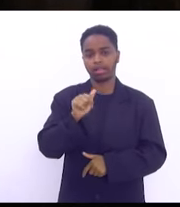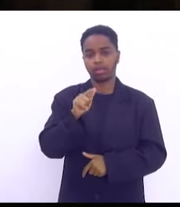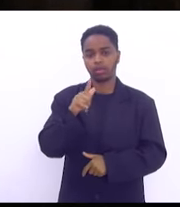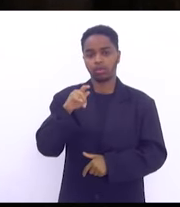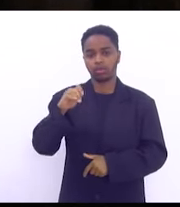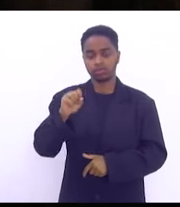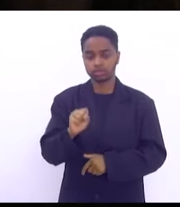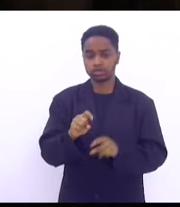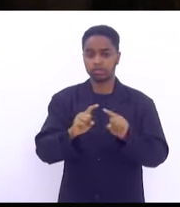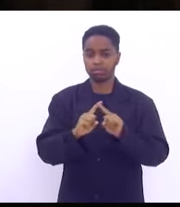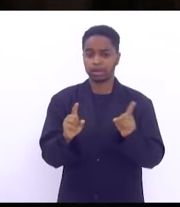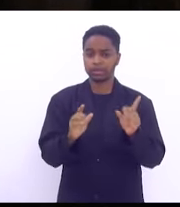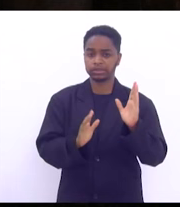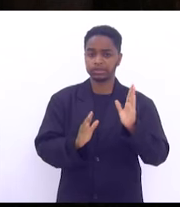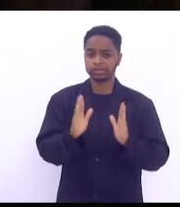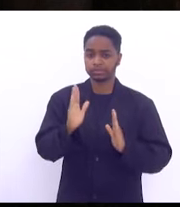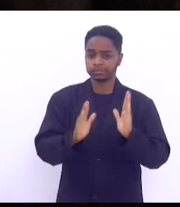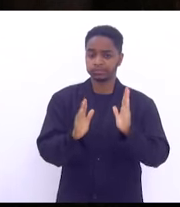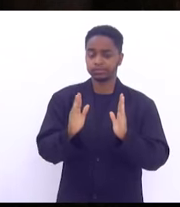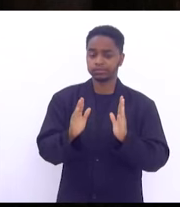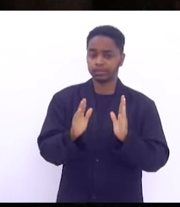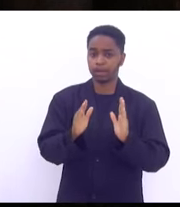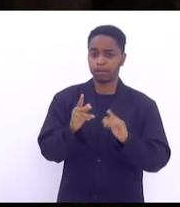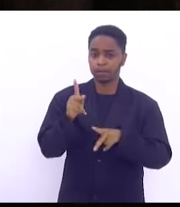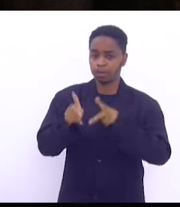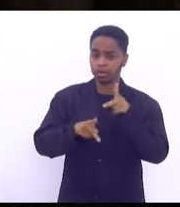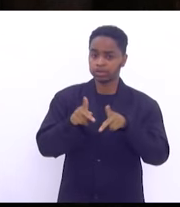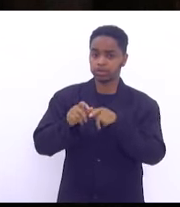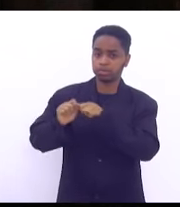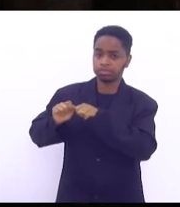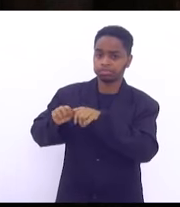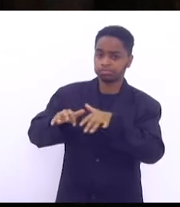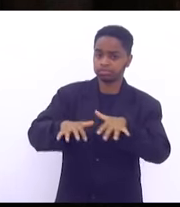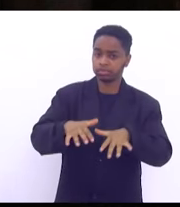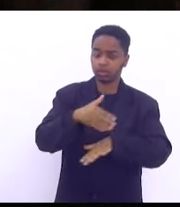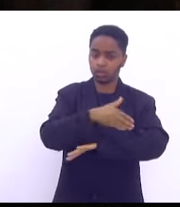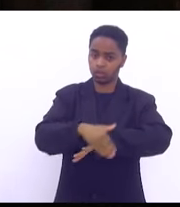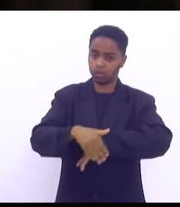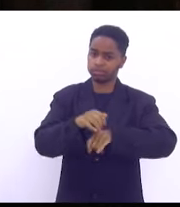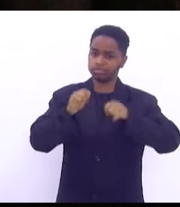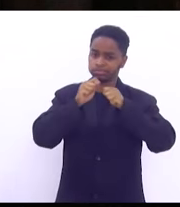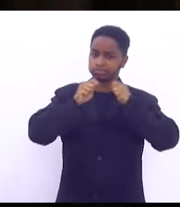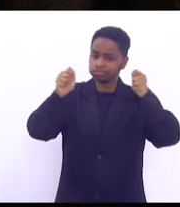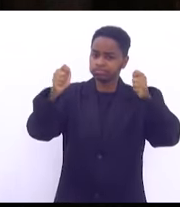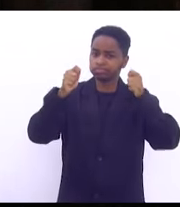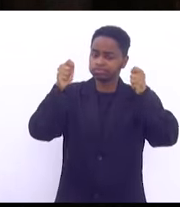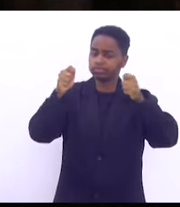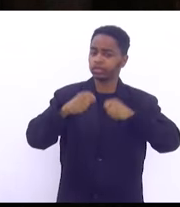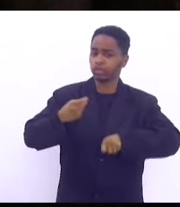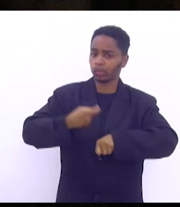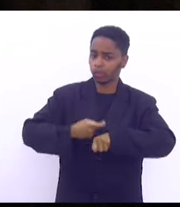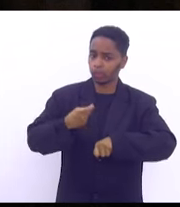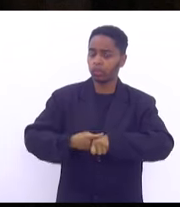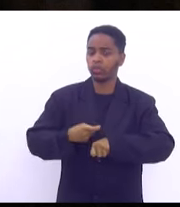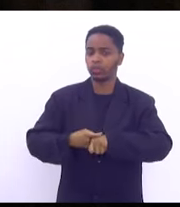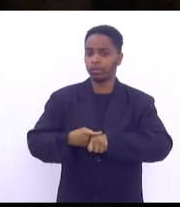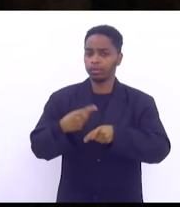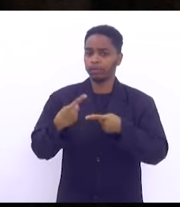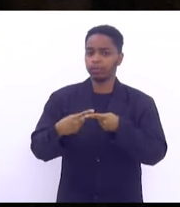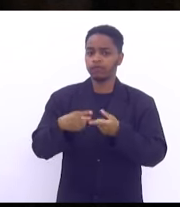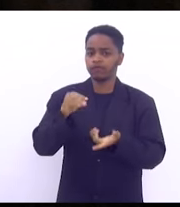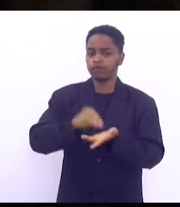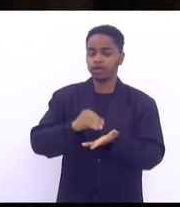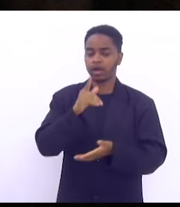a população foi às ruas e fez uma manifestação muito dura por falta de